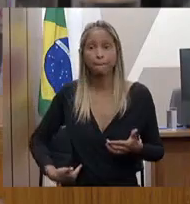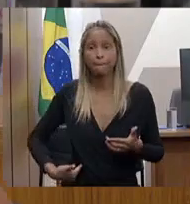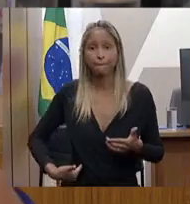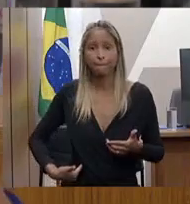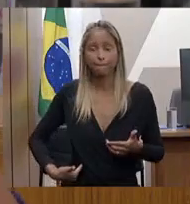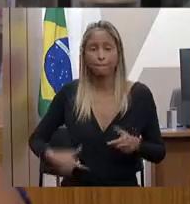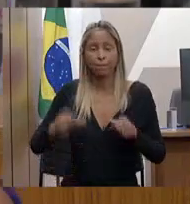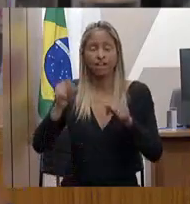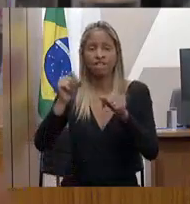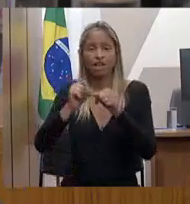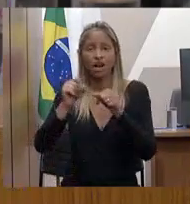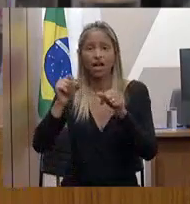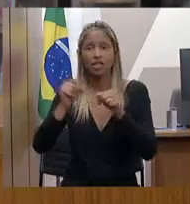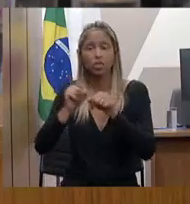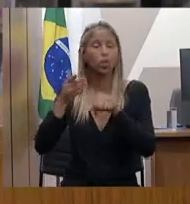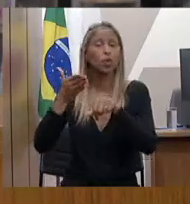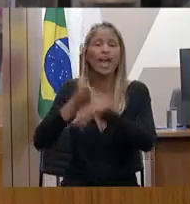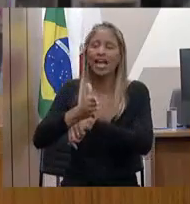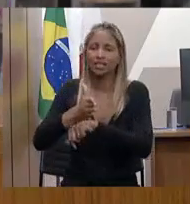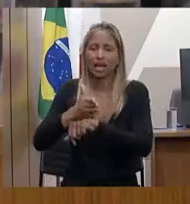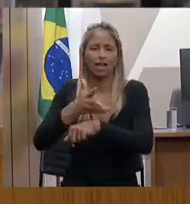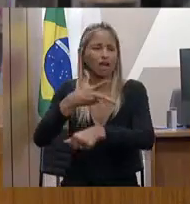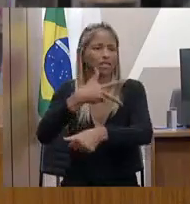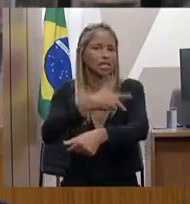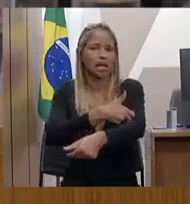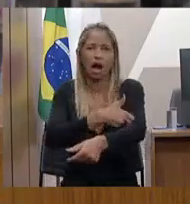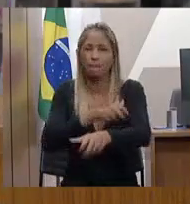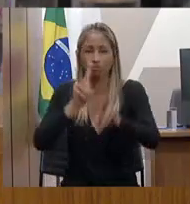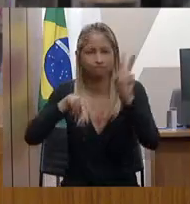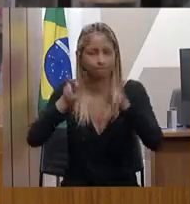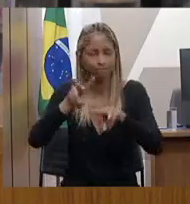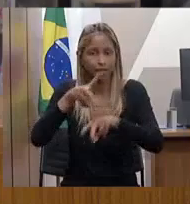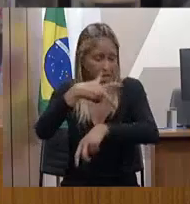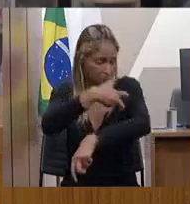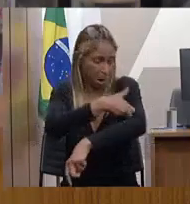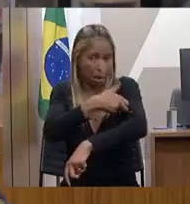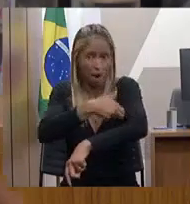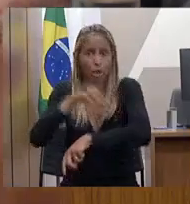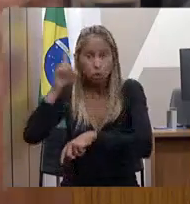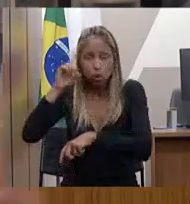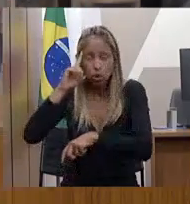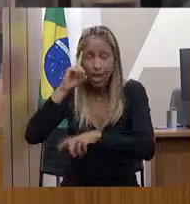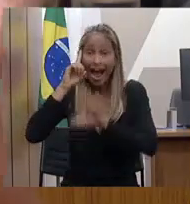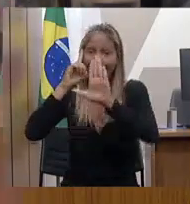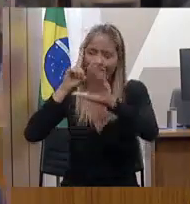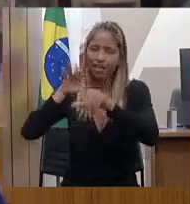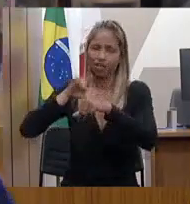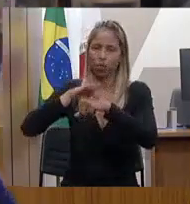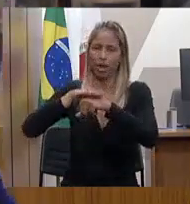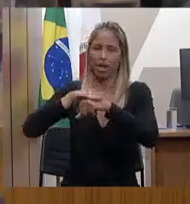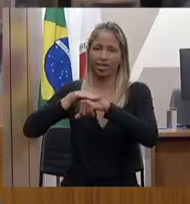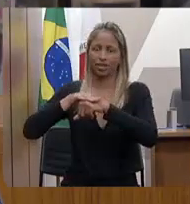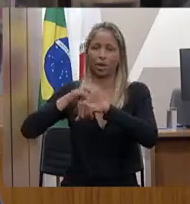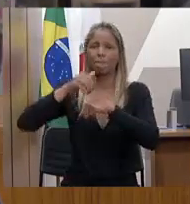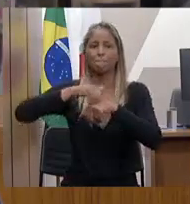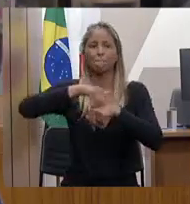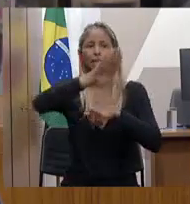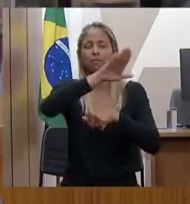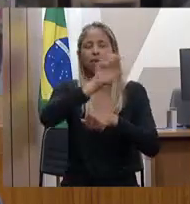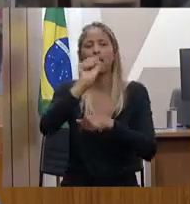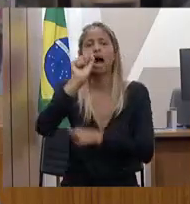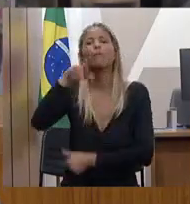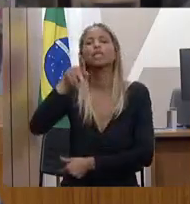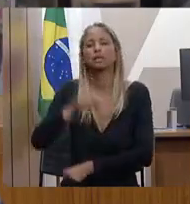no município ele faz exame médico quando ele entra ele nunca fez o exame médico periódico quando ela adoece aí manda ele embora ou ele